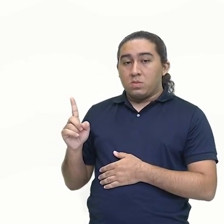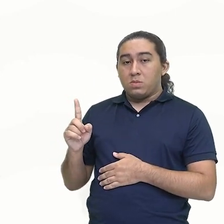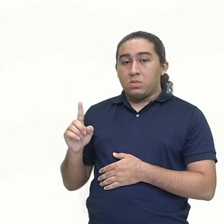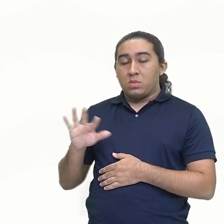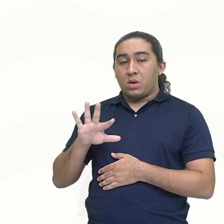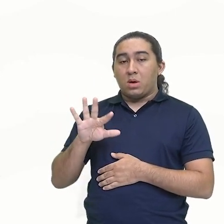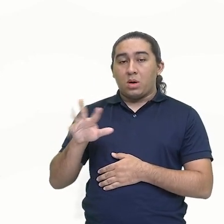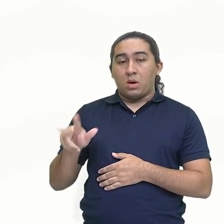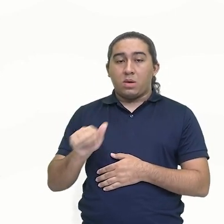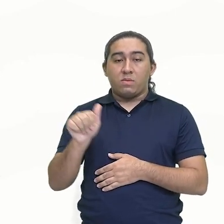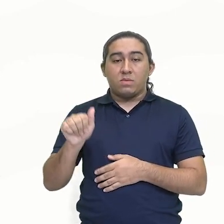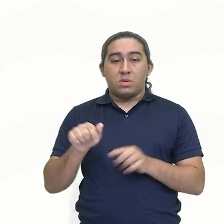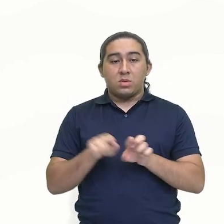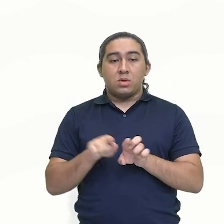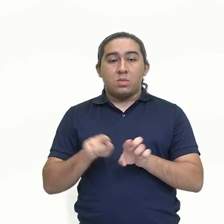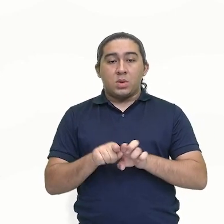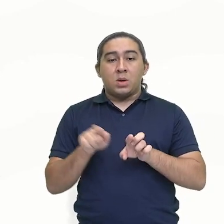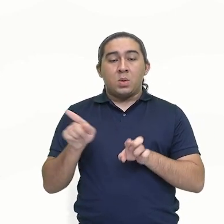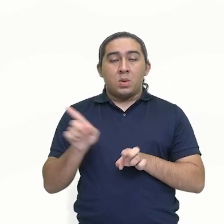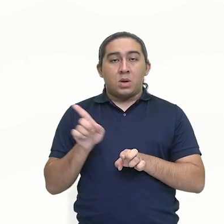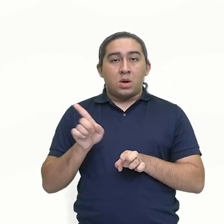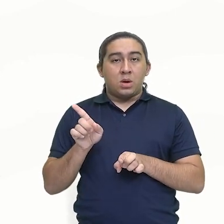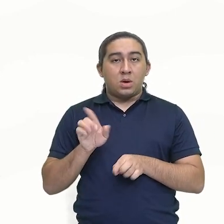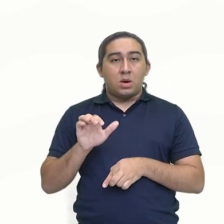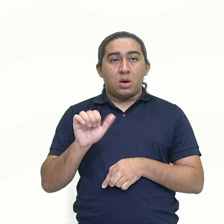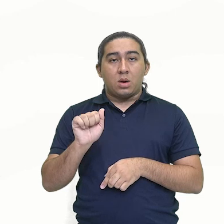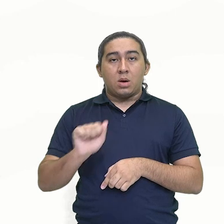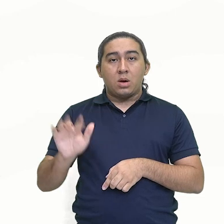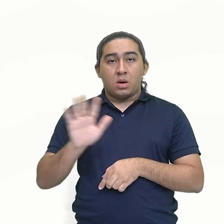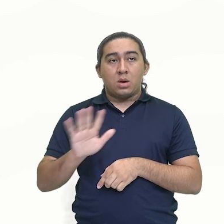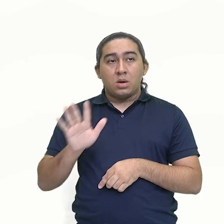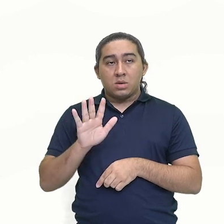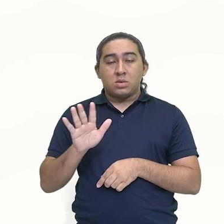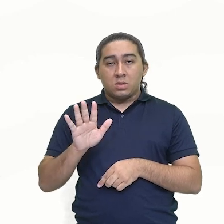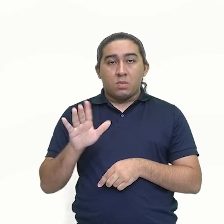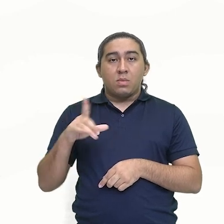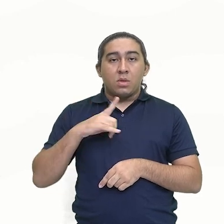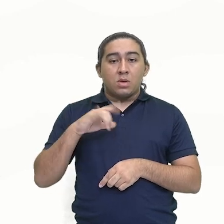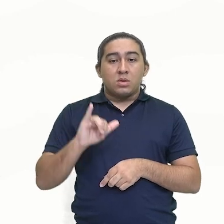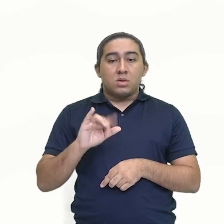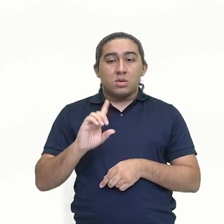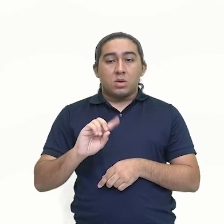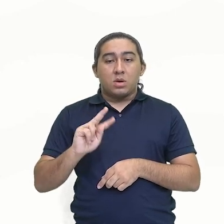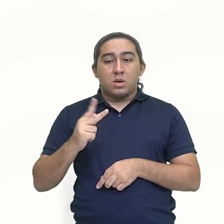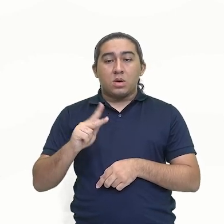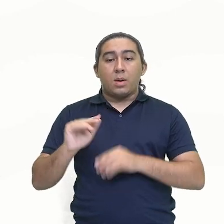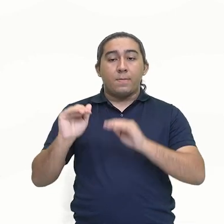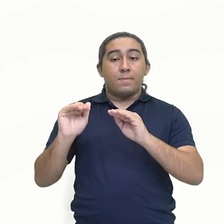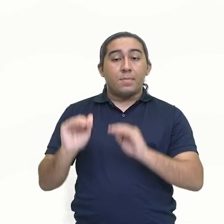Oriente Médio, na área da Ásia Central, perdão, que tem IDH considerado